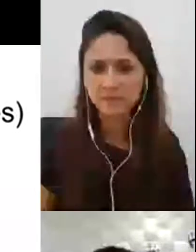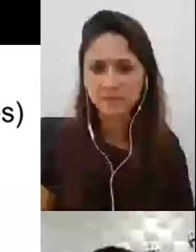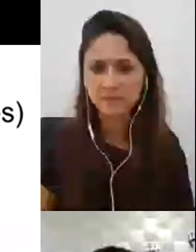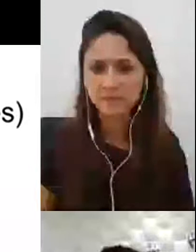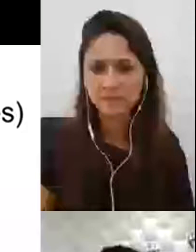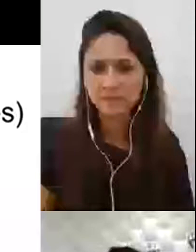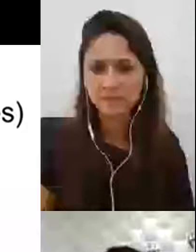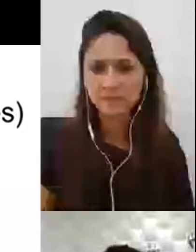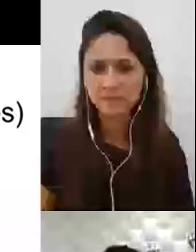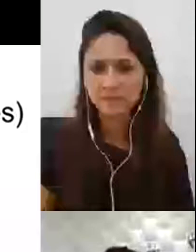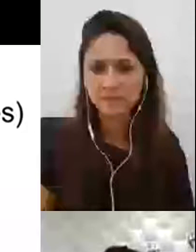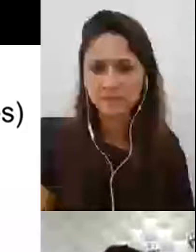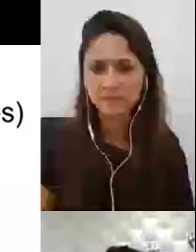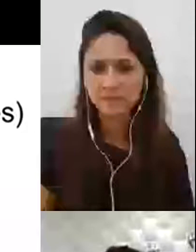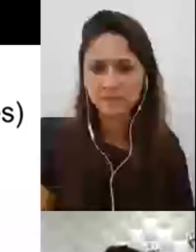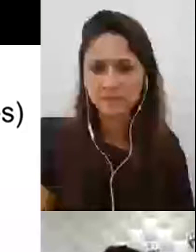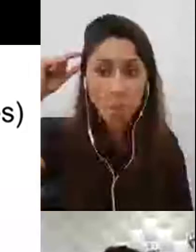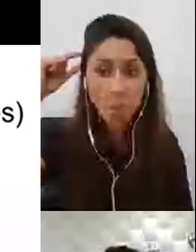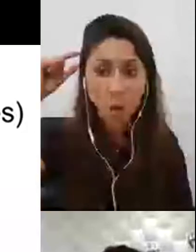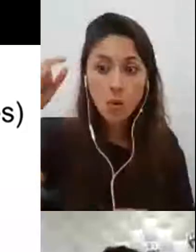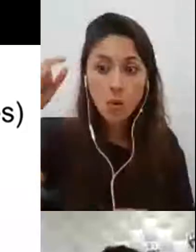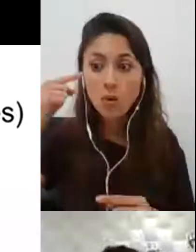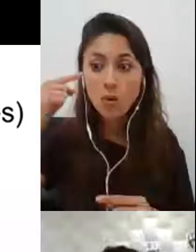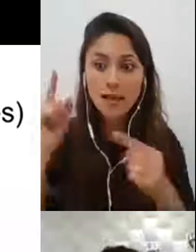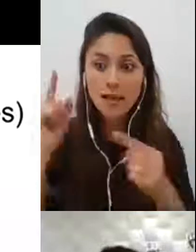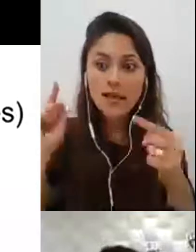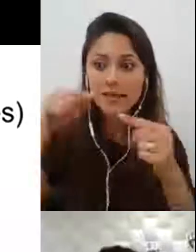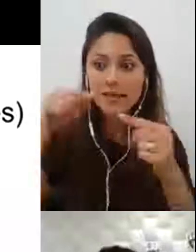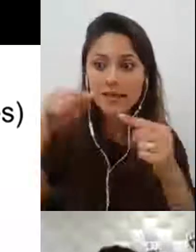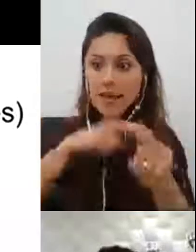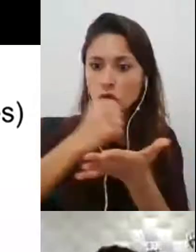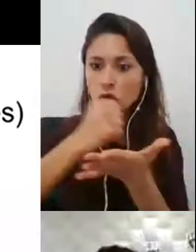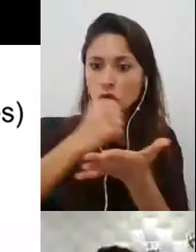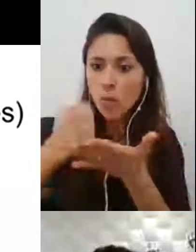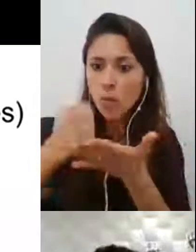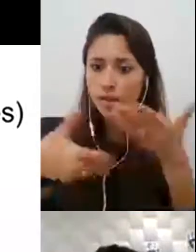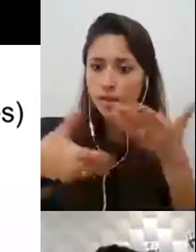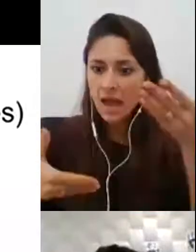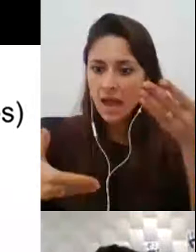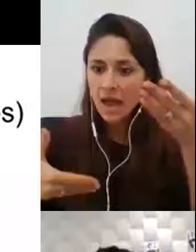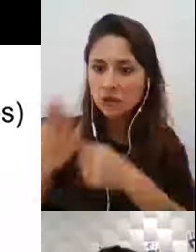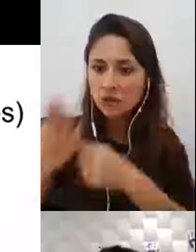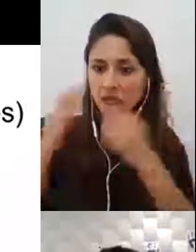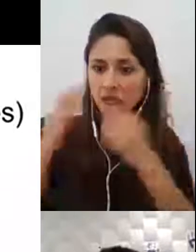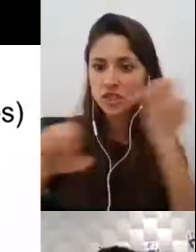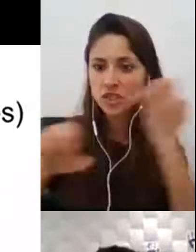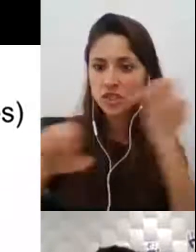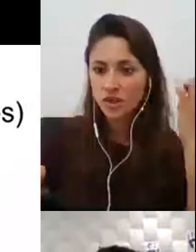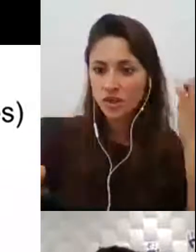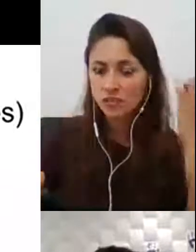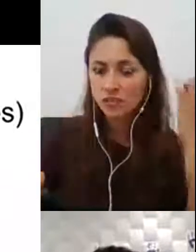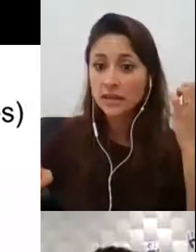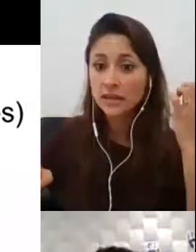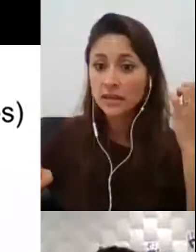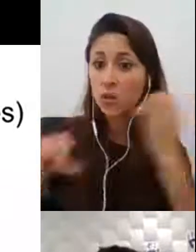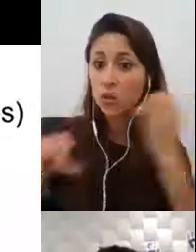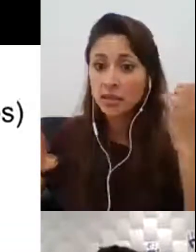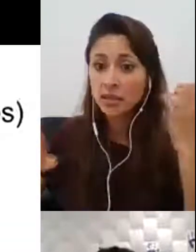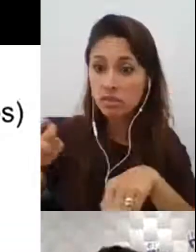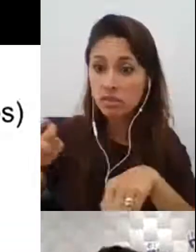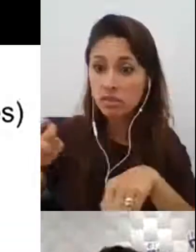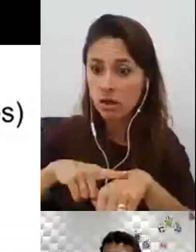precisa. O óculos já contempla todos os manuais do equipamento. Então, o engenheiro já